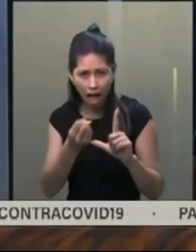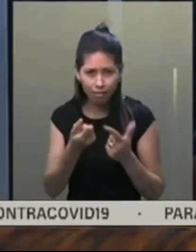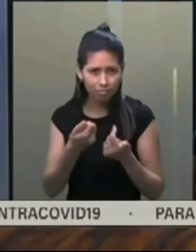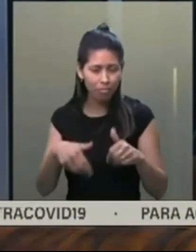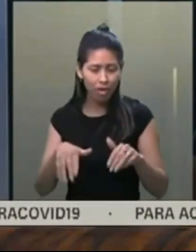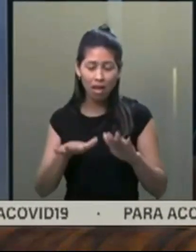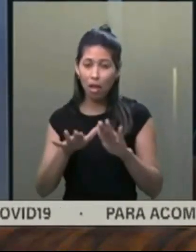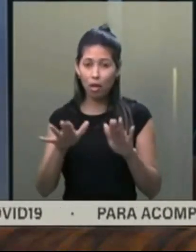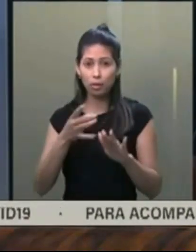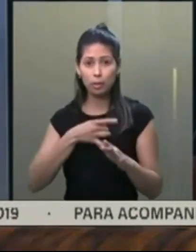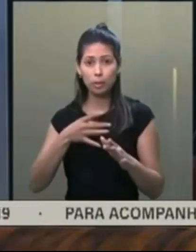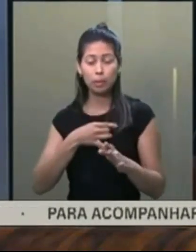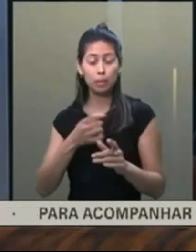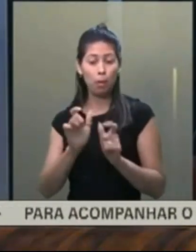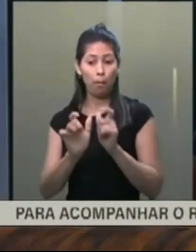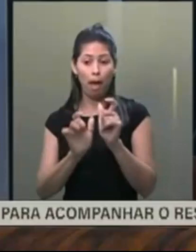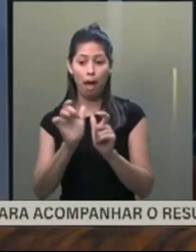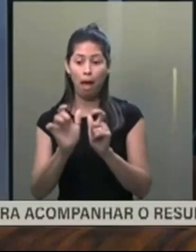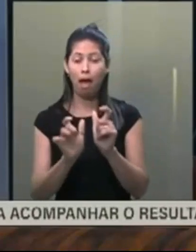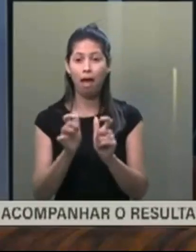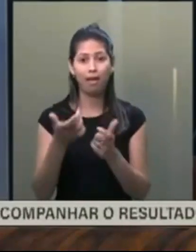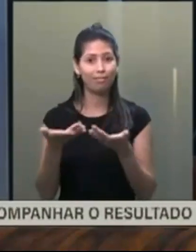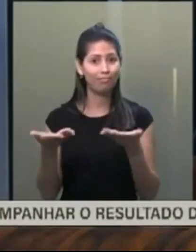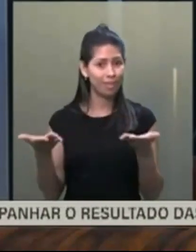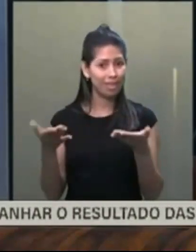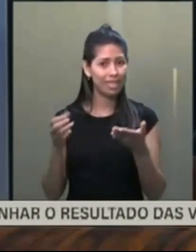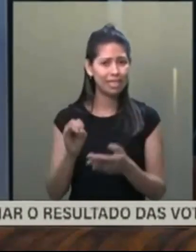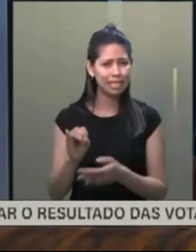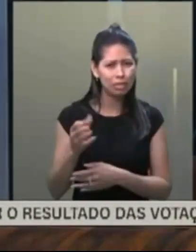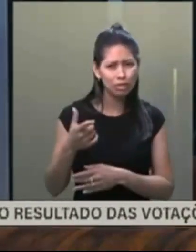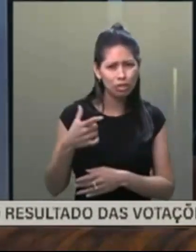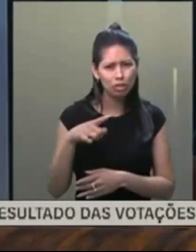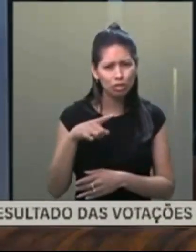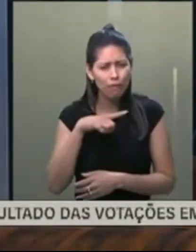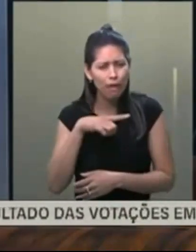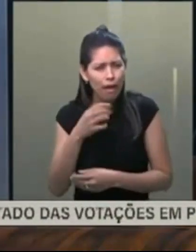palavras, como se estivessem